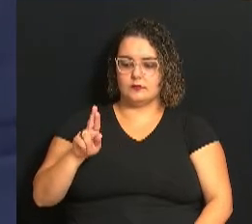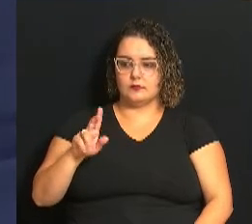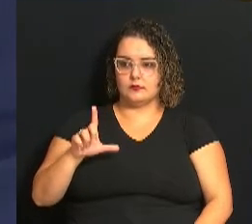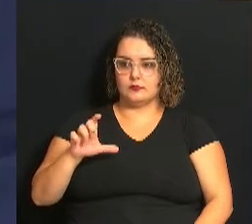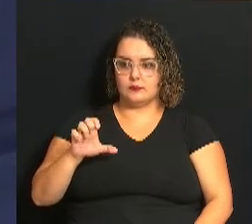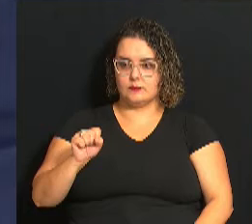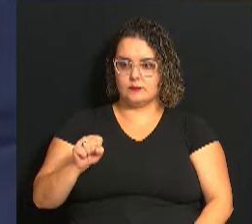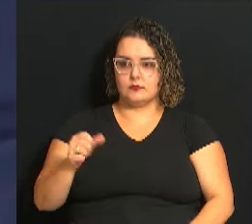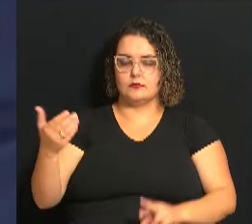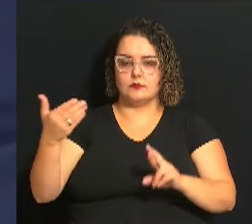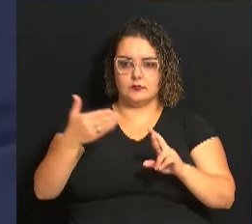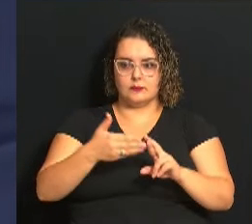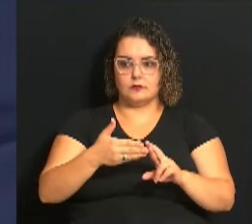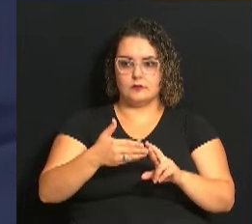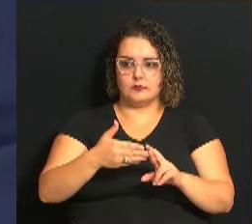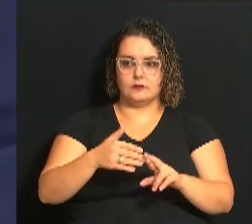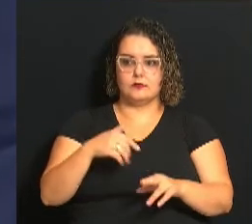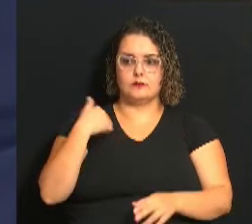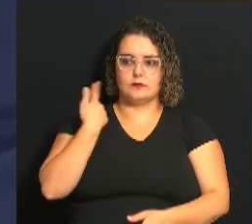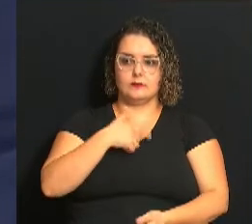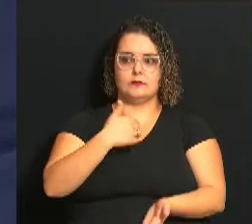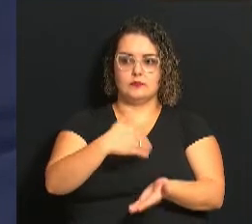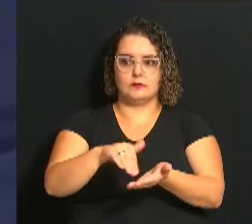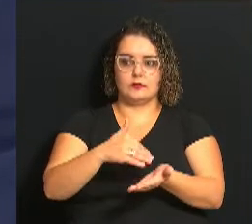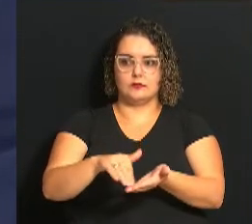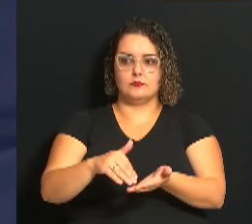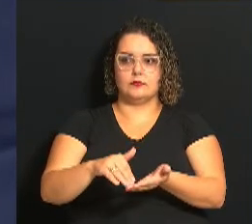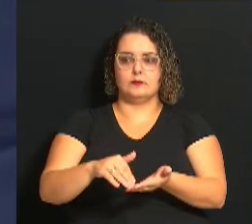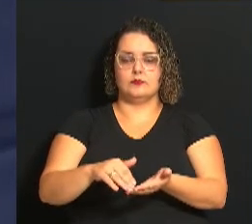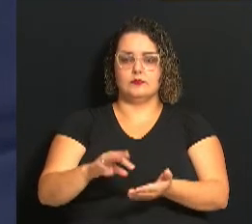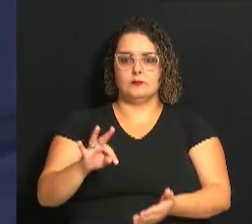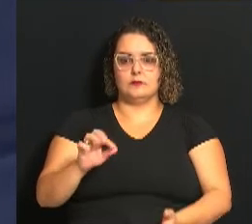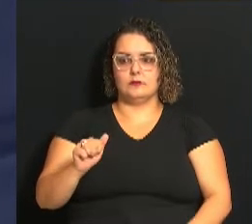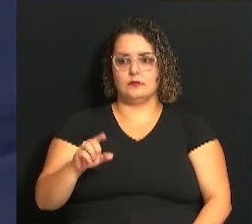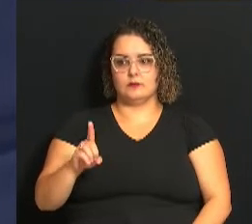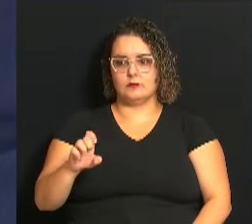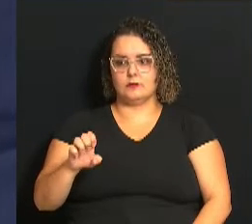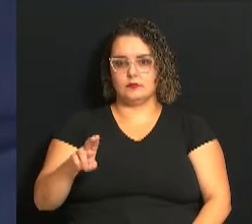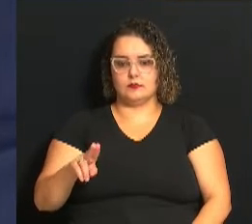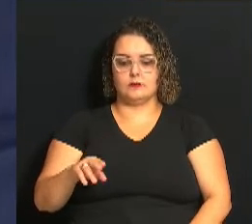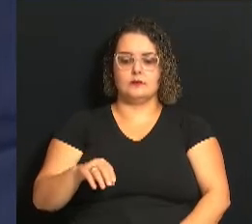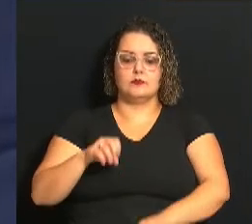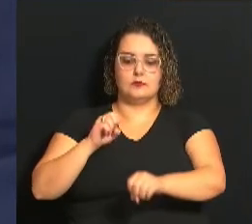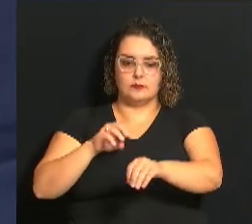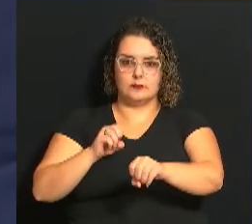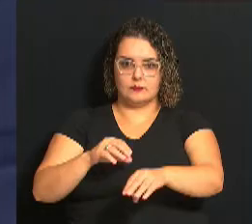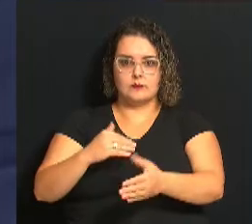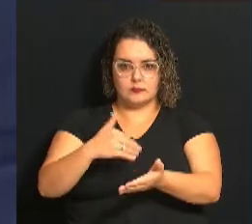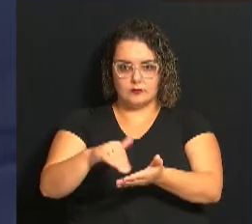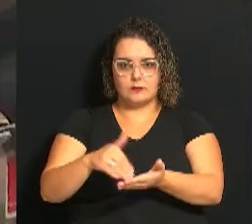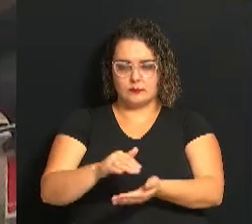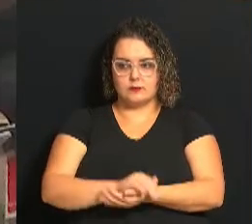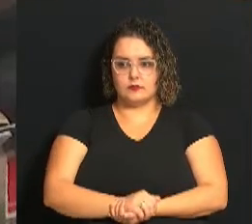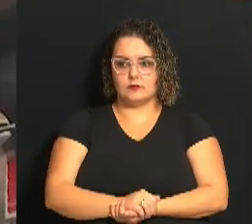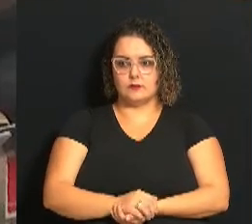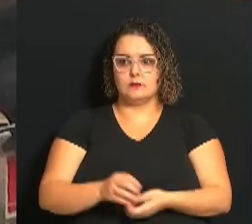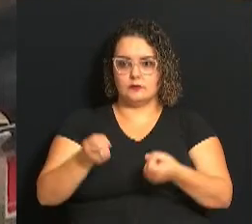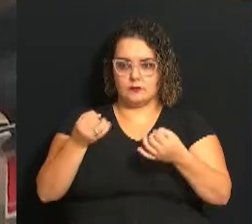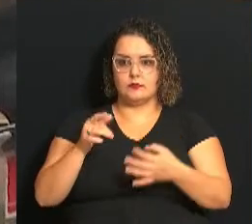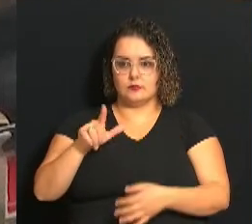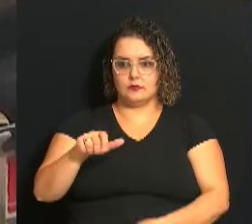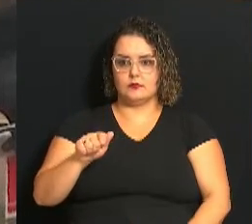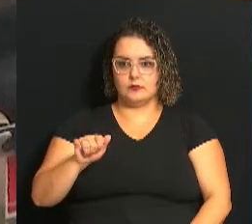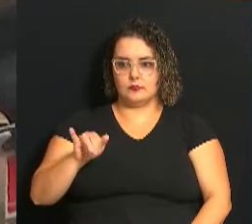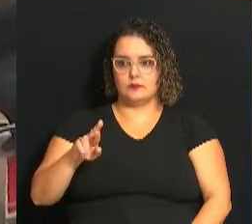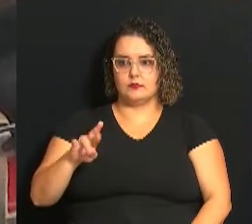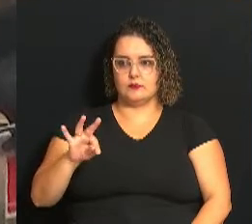representando o nosso secretário José Tadeu Jorge, da Secretaria de Educação, para explanar em seguida ao senhor Ayrton, tá bom? E depois